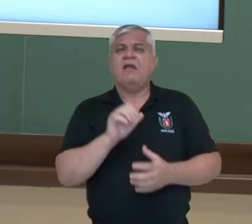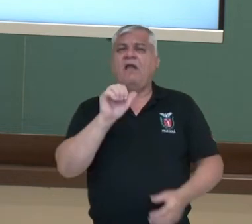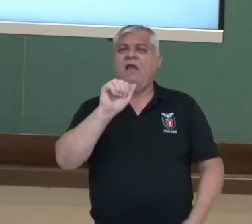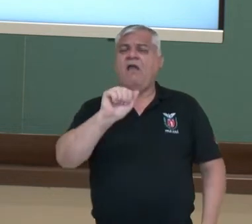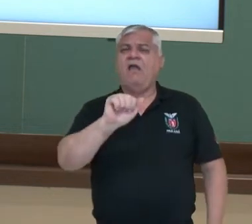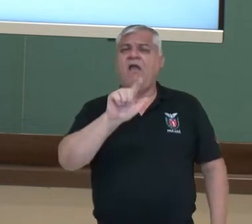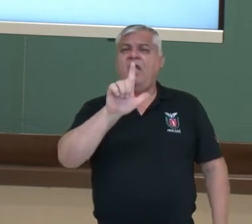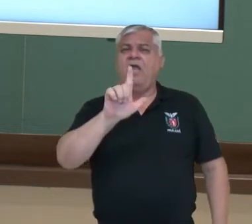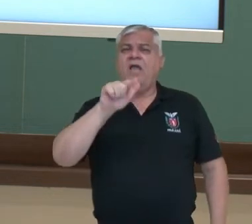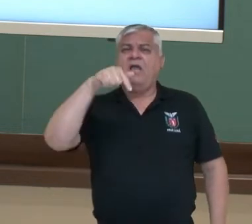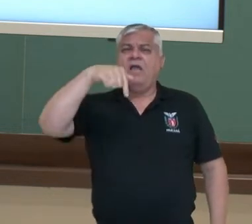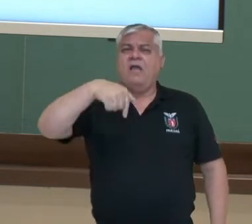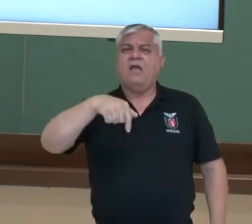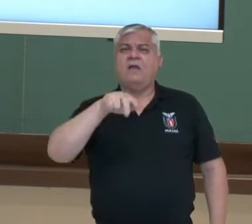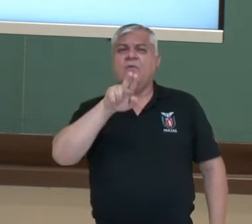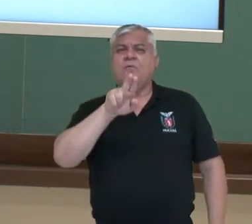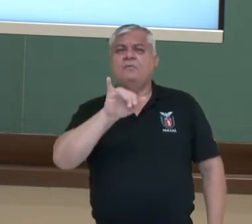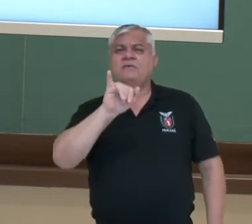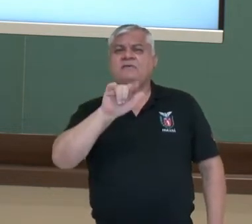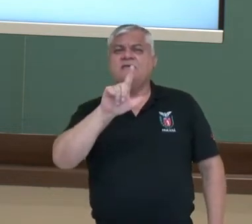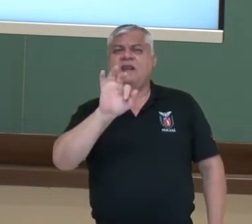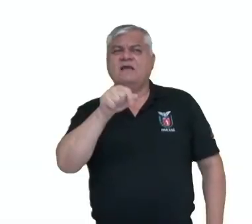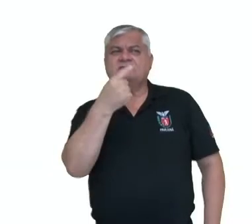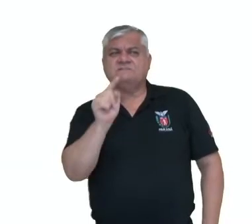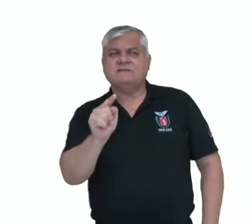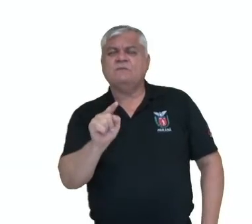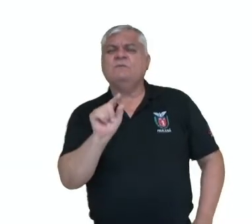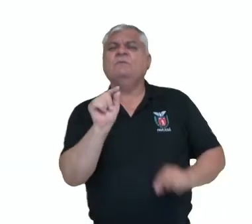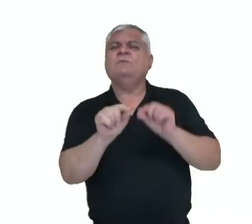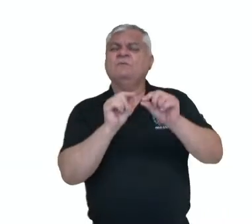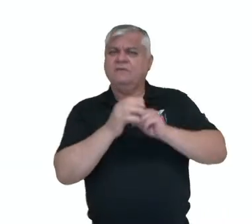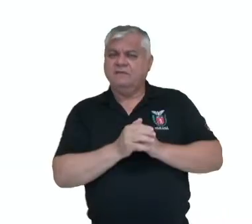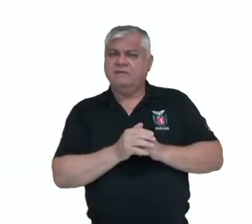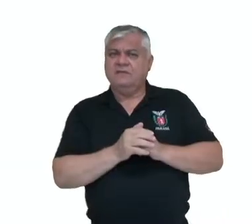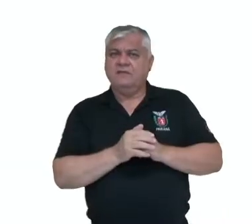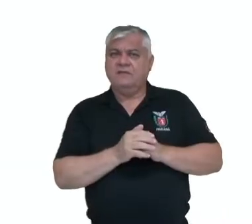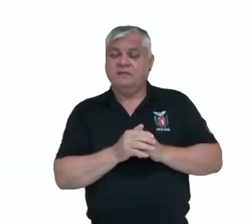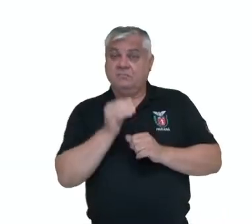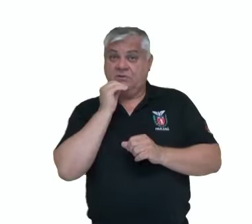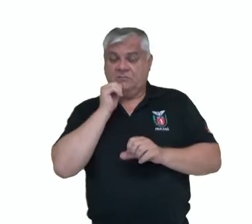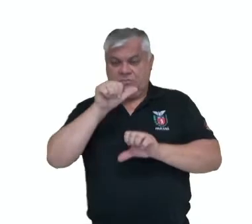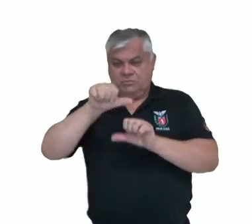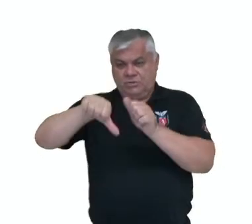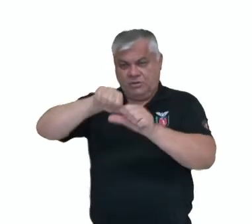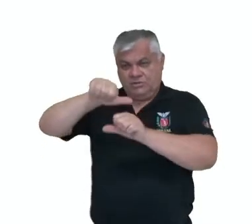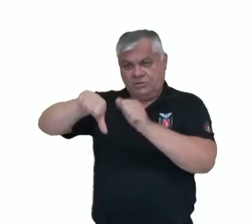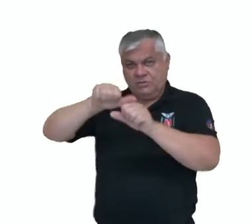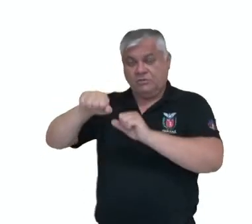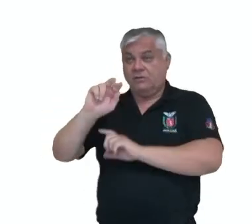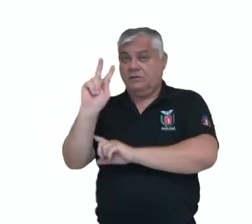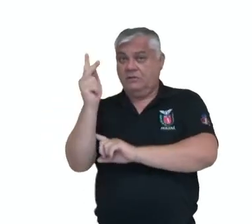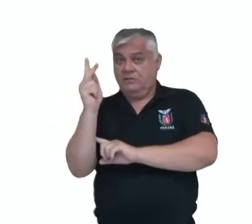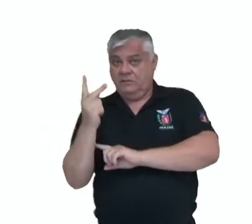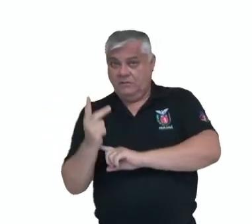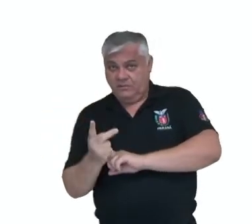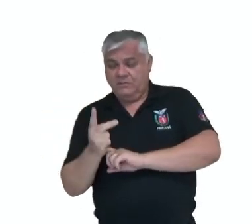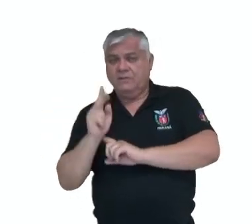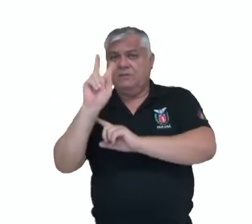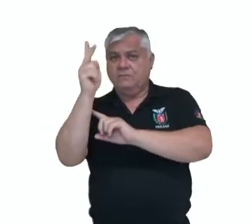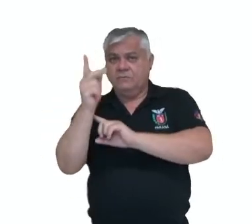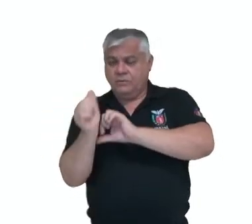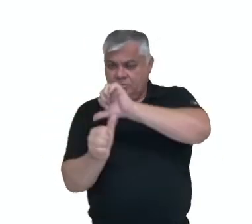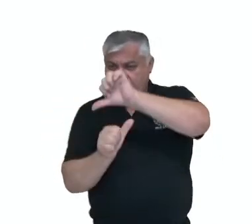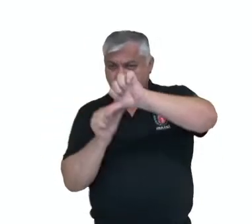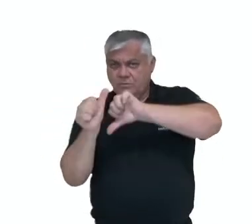de Friedel-Crafts. É a substituição de um ou mais hidrogênio do anel aromático por um